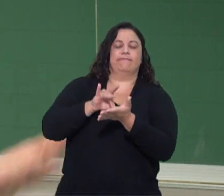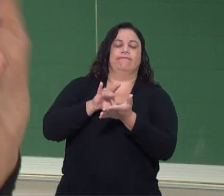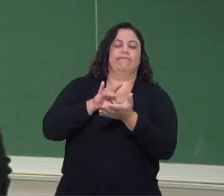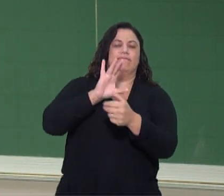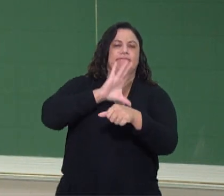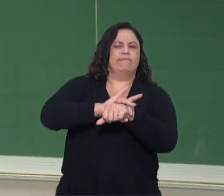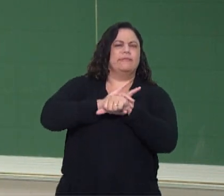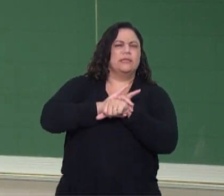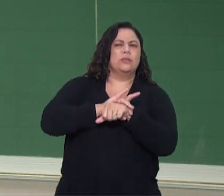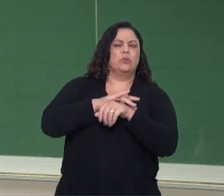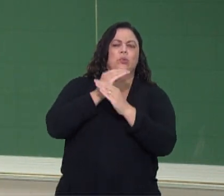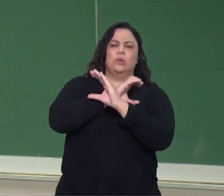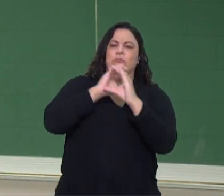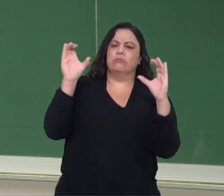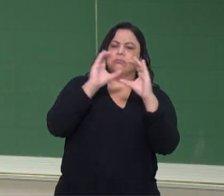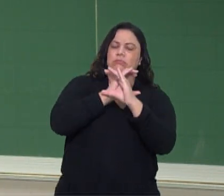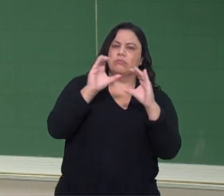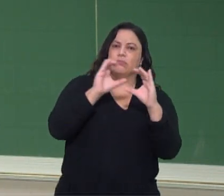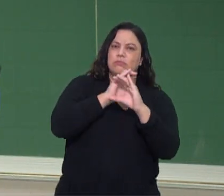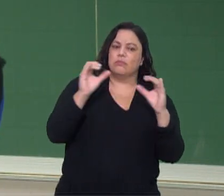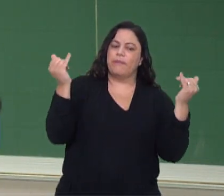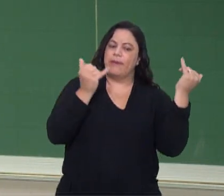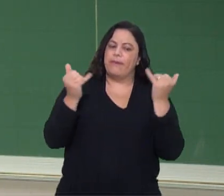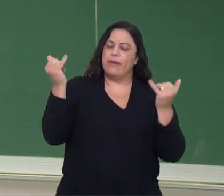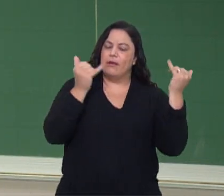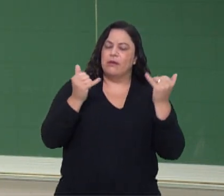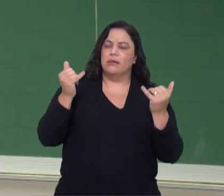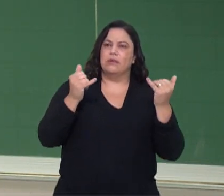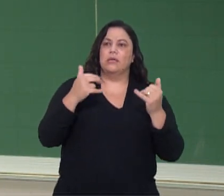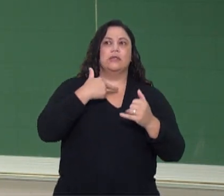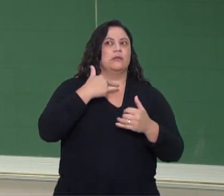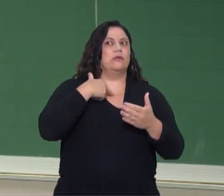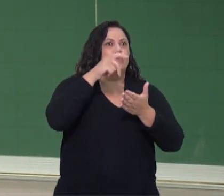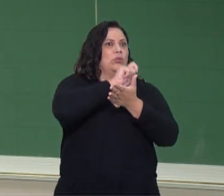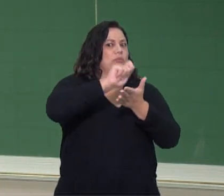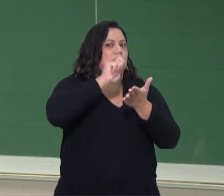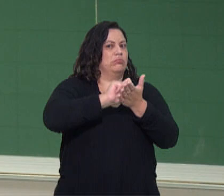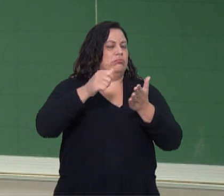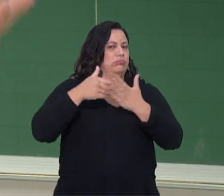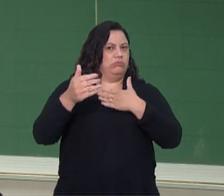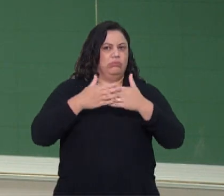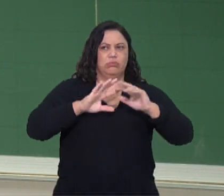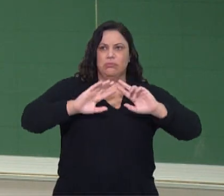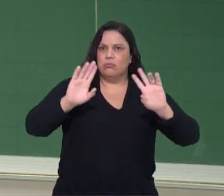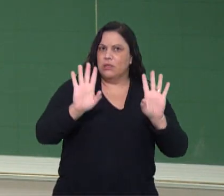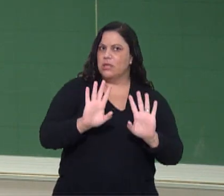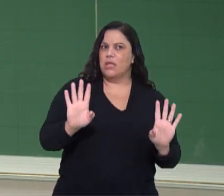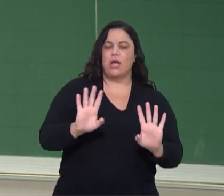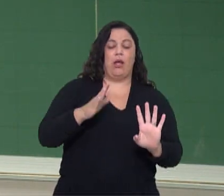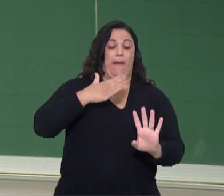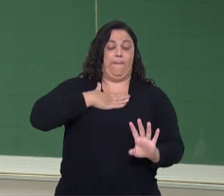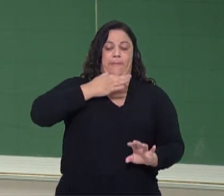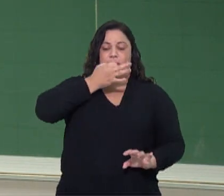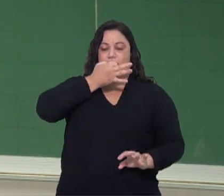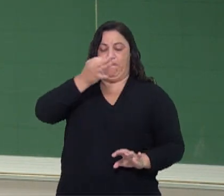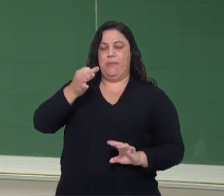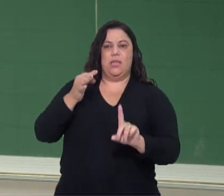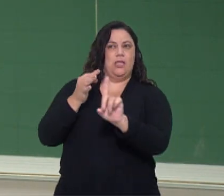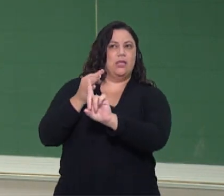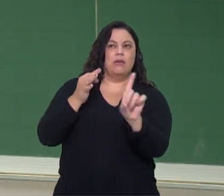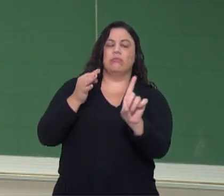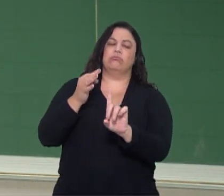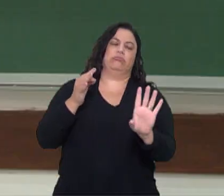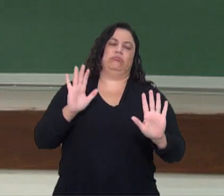confiável para essas informações. Eu não posso escrever e eu não posso colocar, eu tenho que colocar o fato, não a minha opinião, escrito em